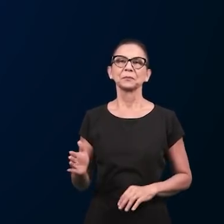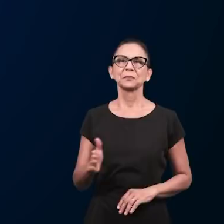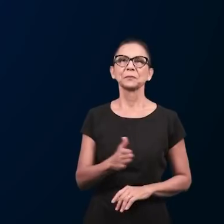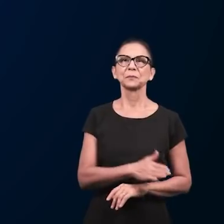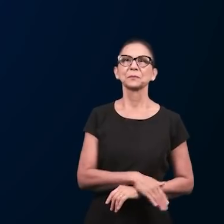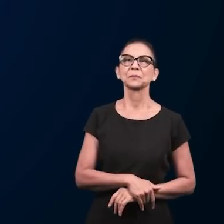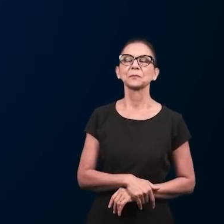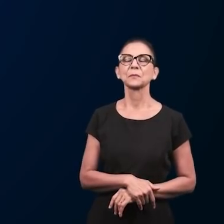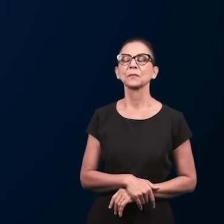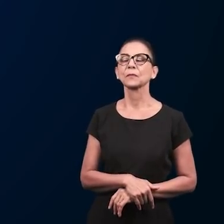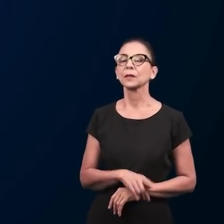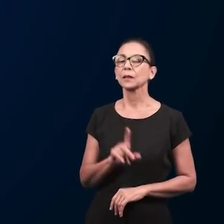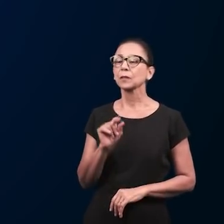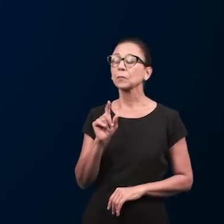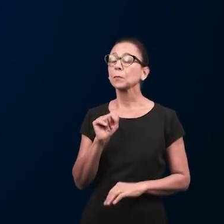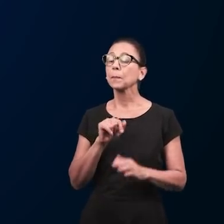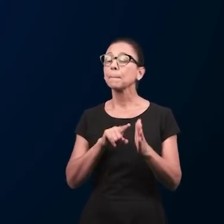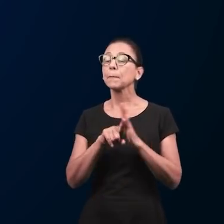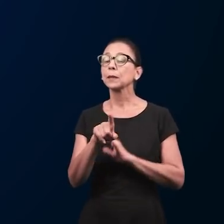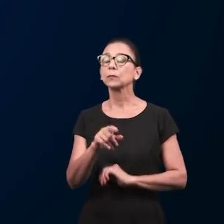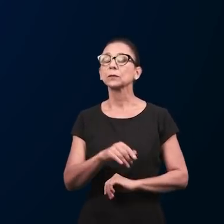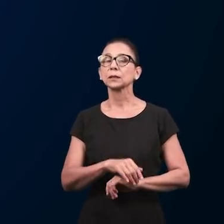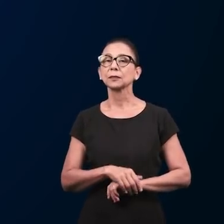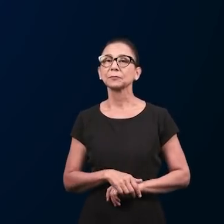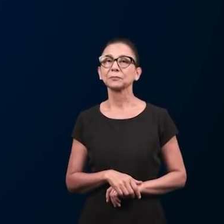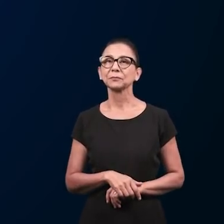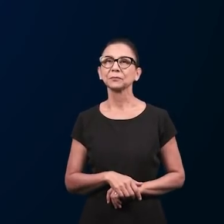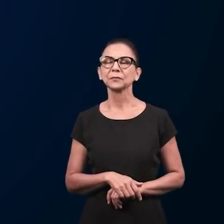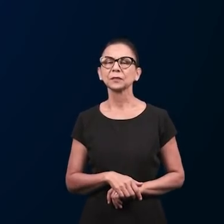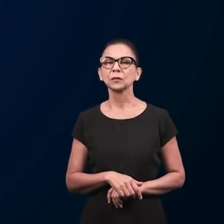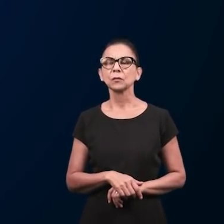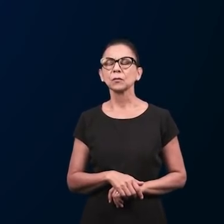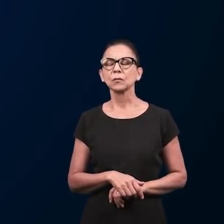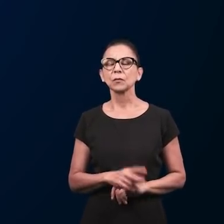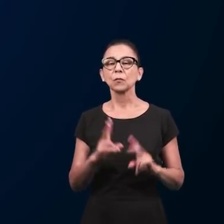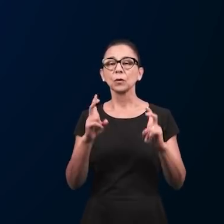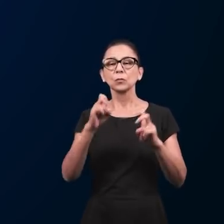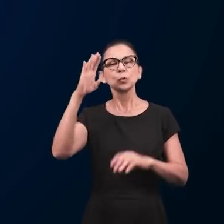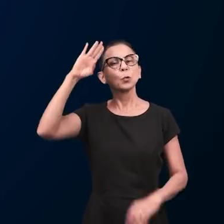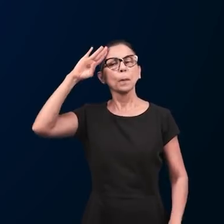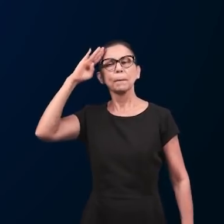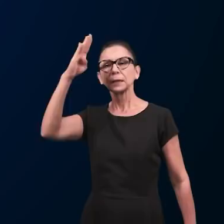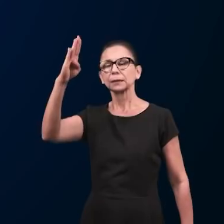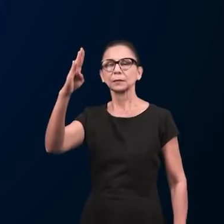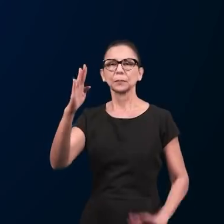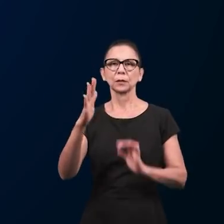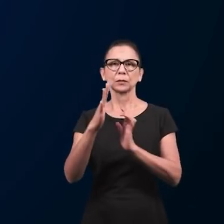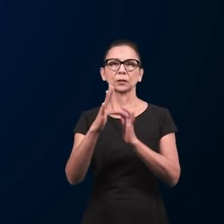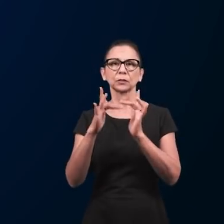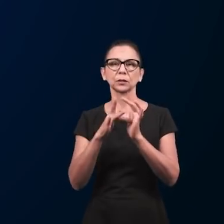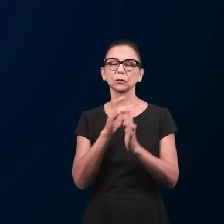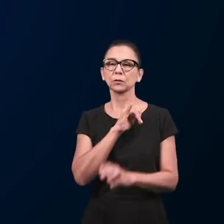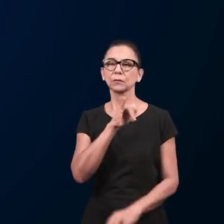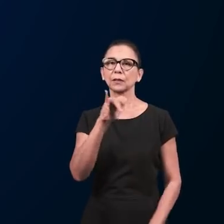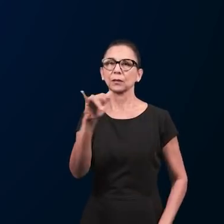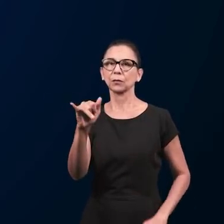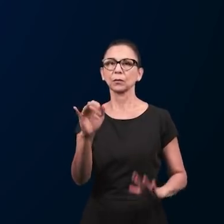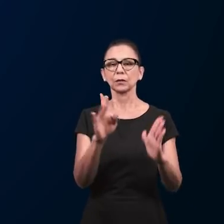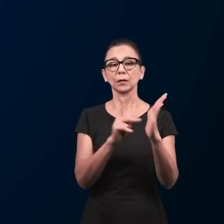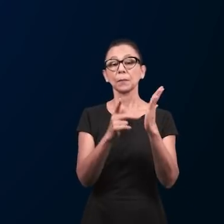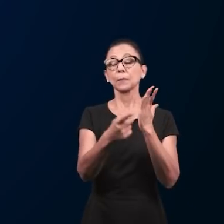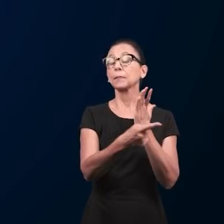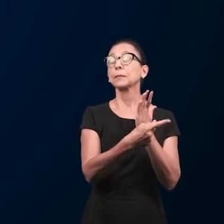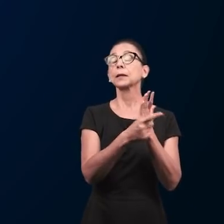Jesus. Sara, eu vou ler a pergunta 1.1. Qual foi o assunto central abordado pelo Senhor